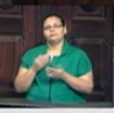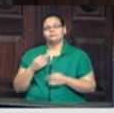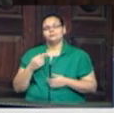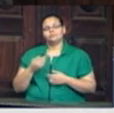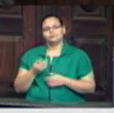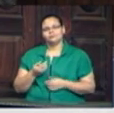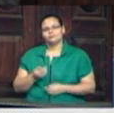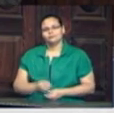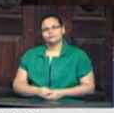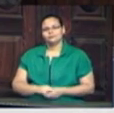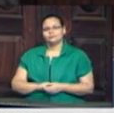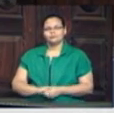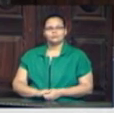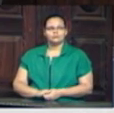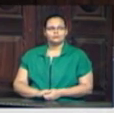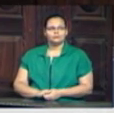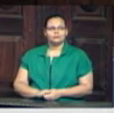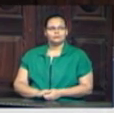o